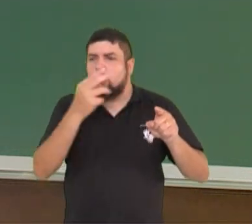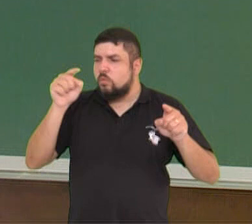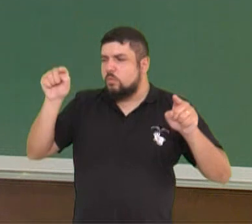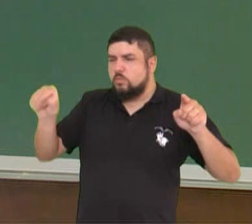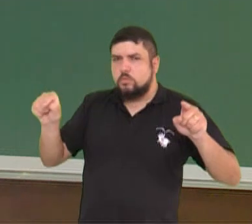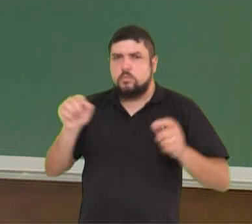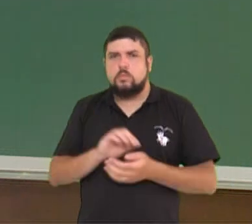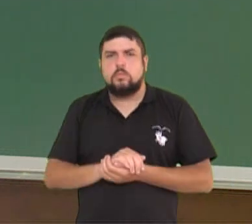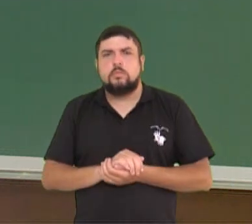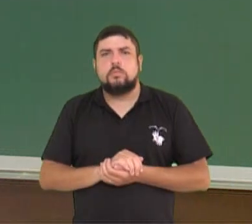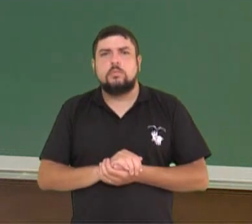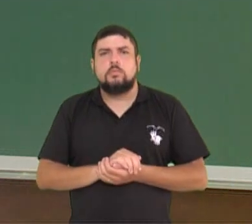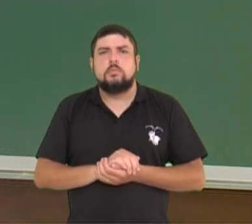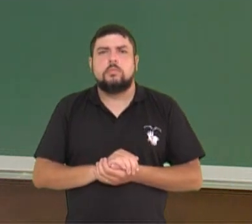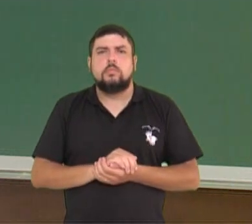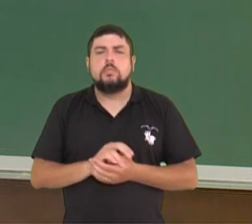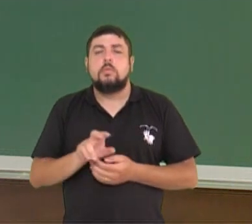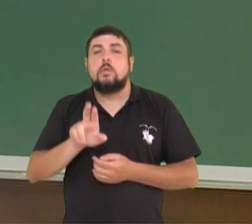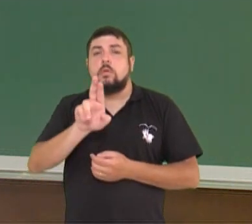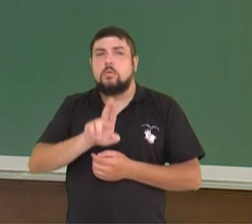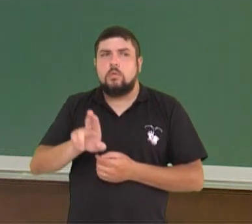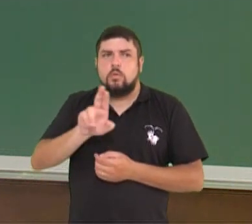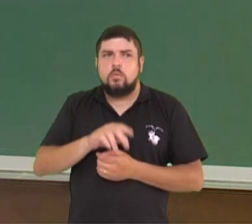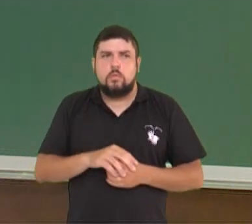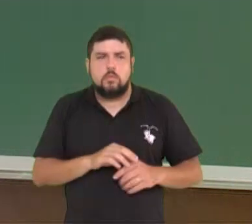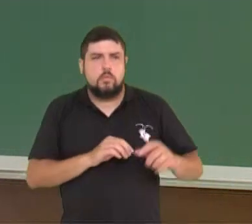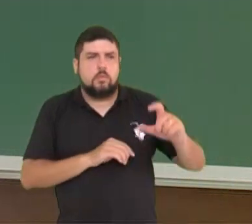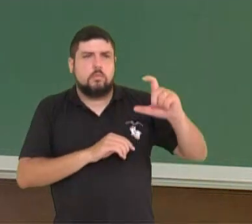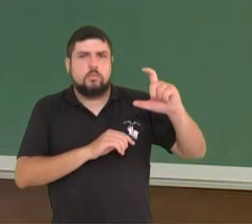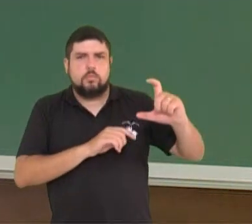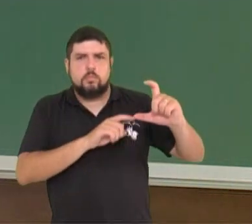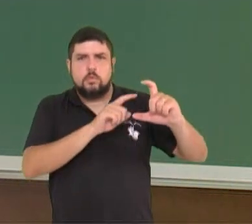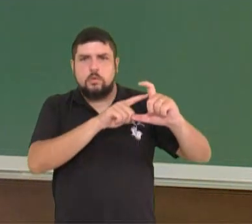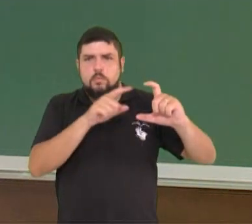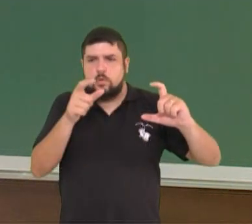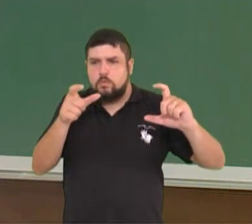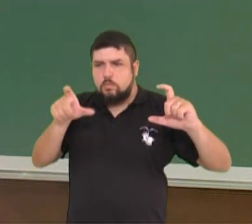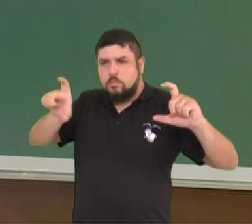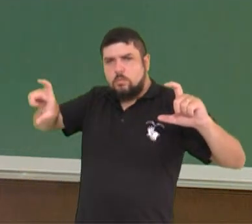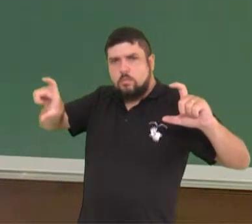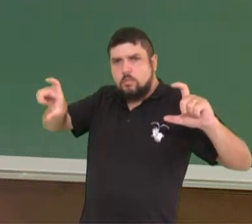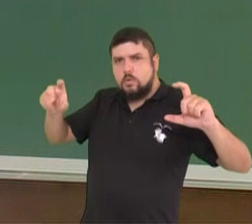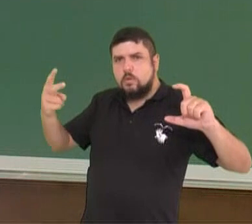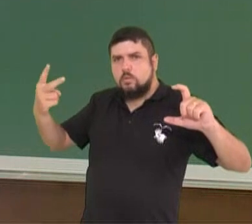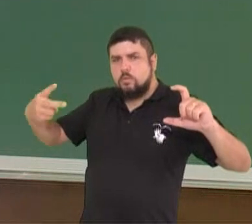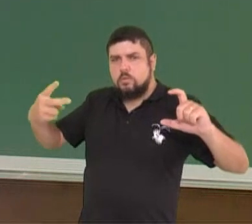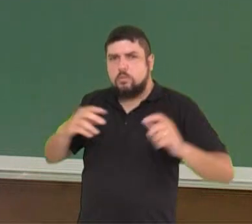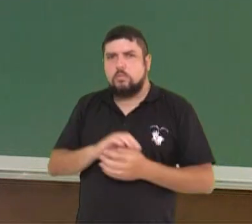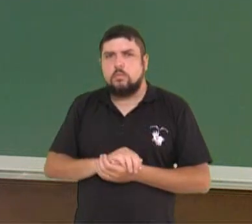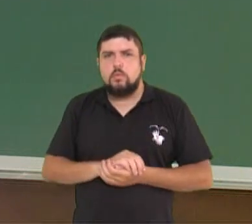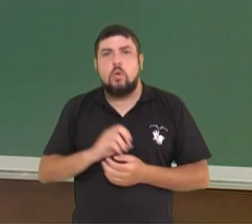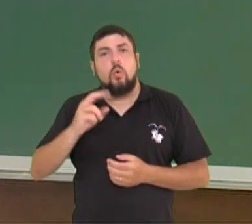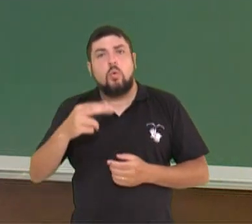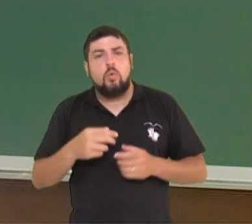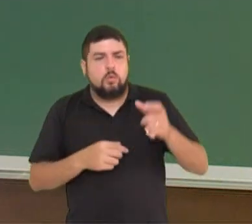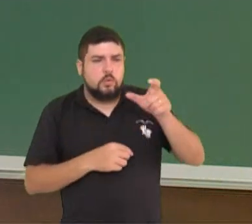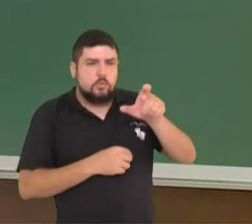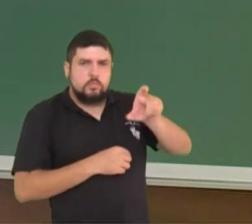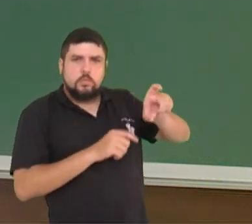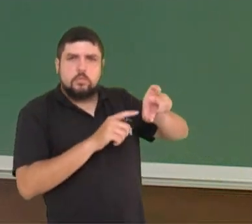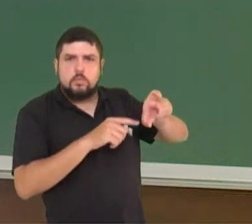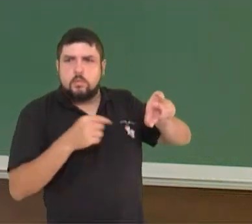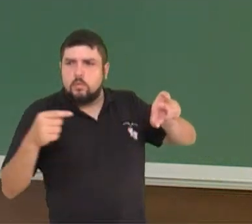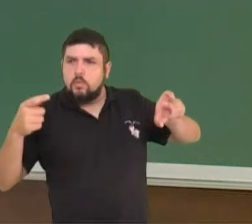extremos. Nesse caso, nós usamos o colchete no primeiro e o colchete virado para fora no segundo, ou colchete no primeiro, parênteses